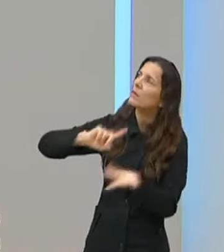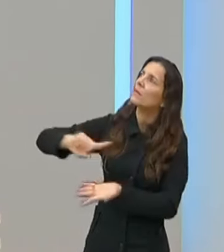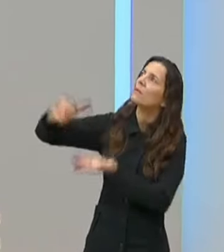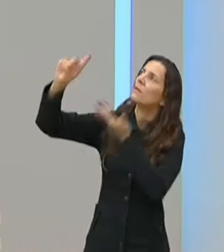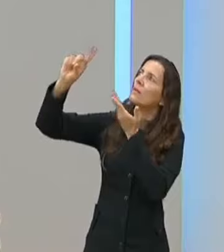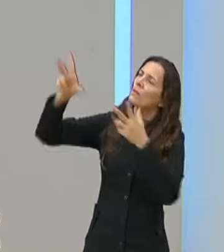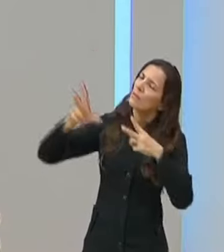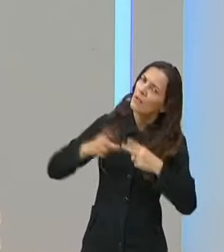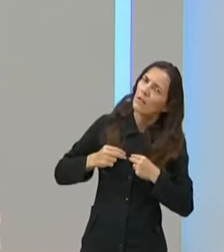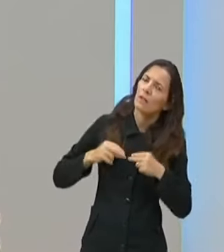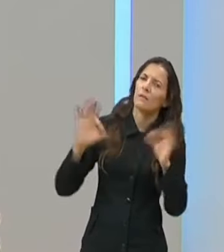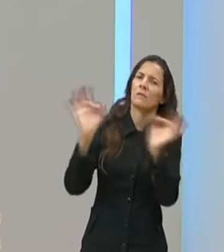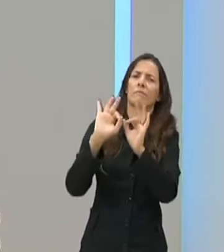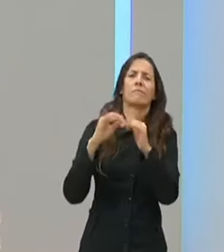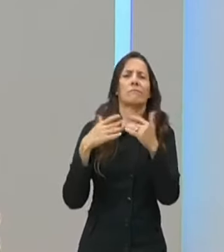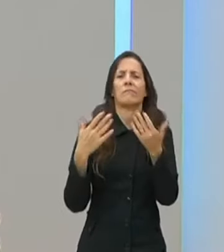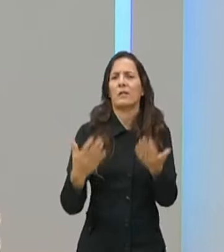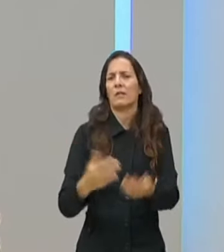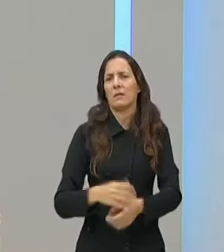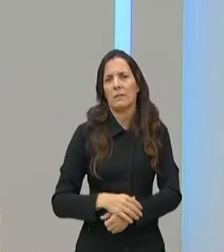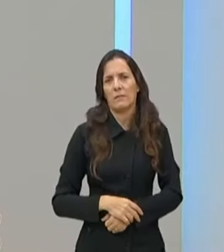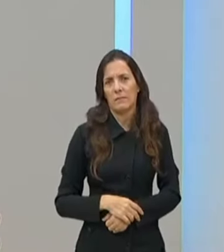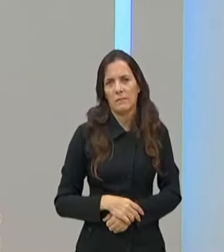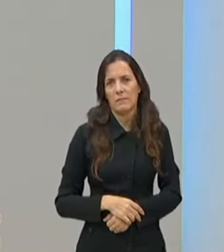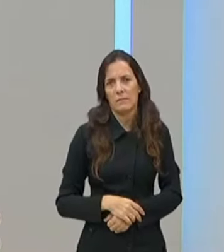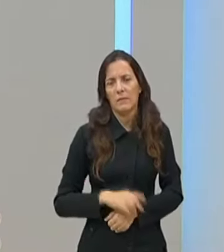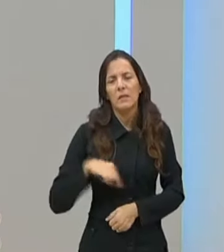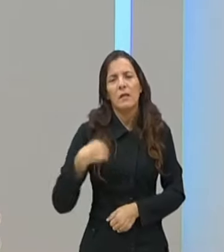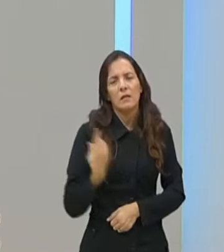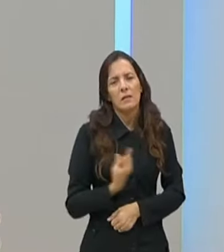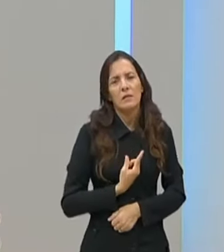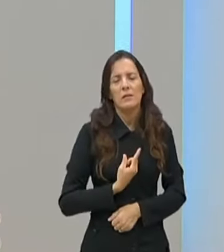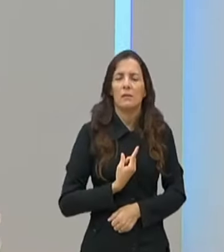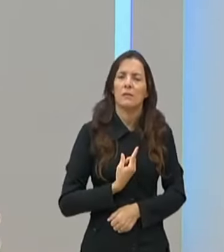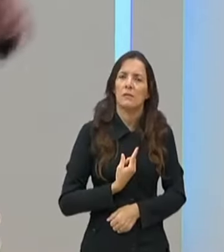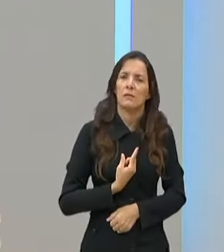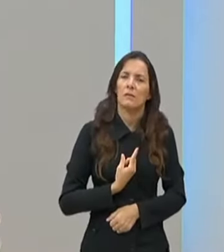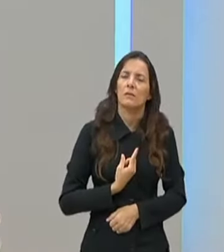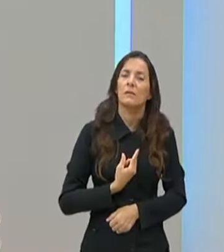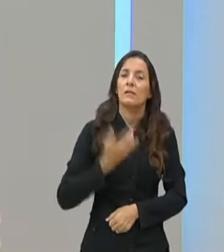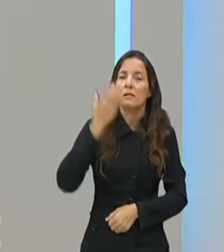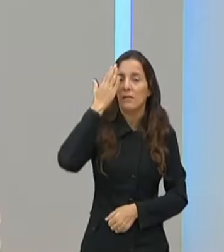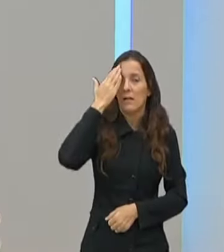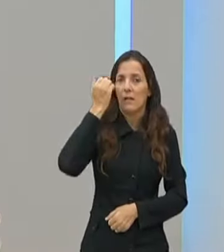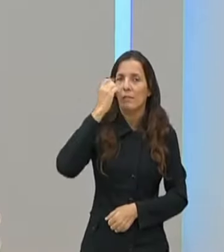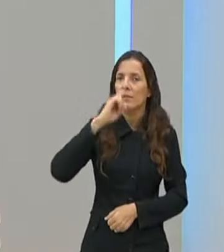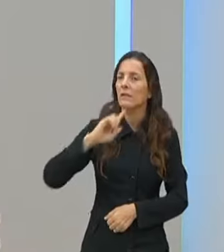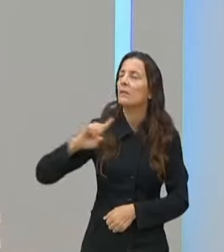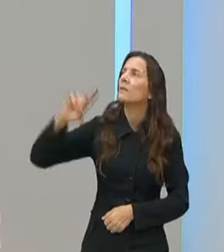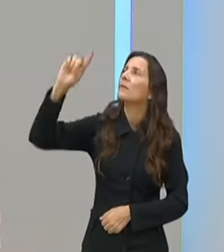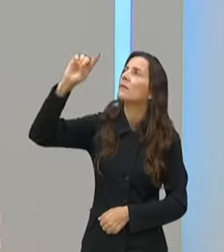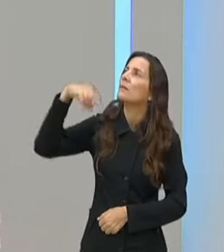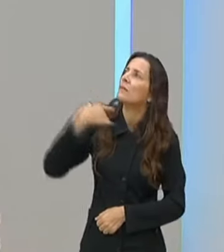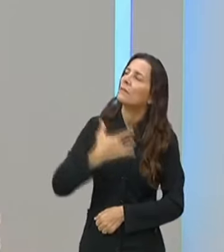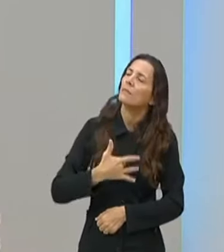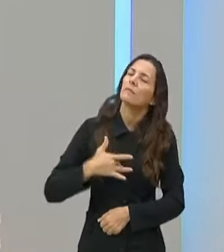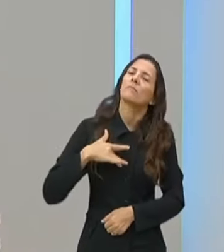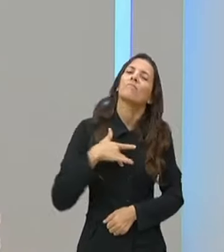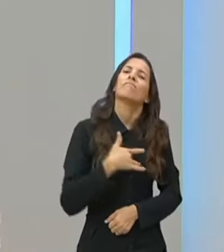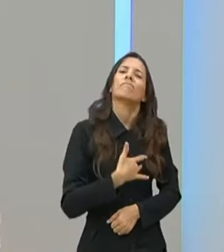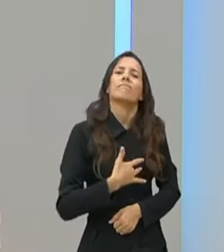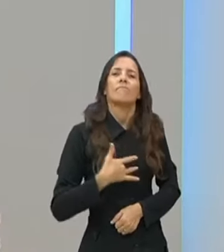e como iremos esperar algo mais? Mas ele é muito misericordioso